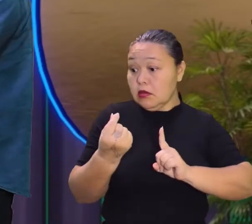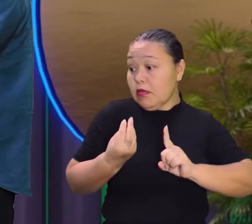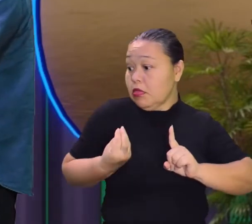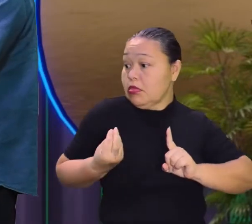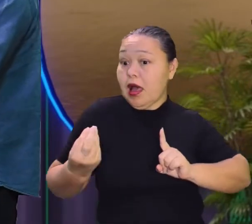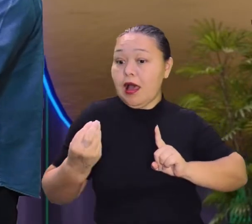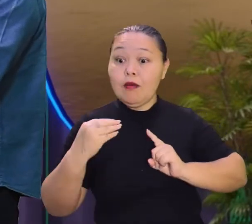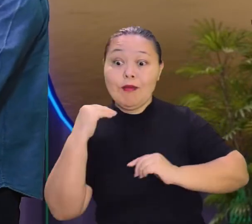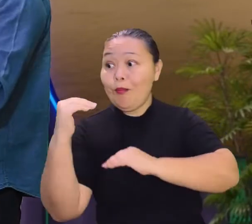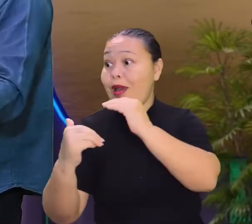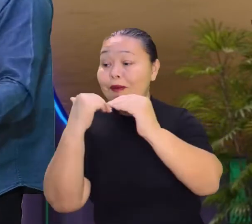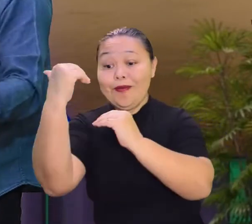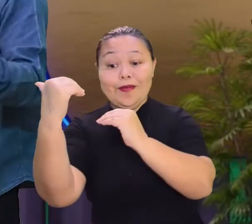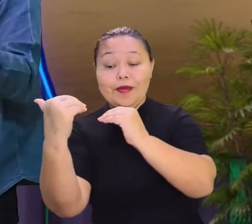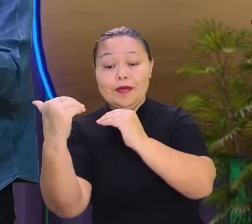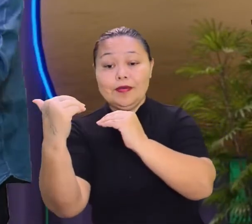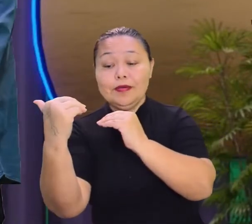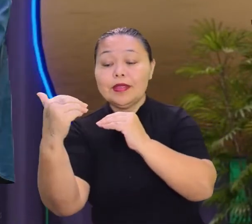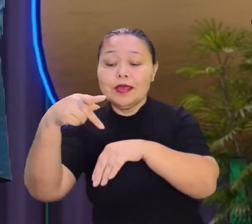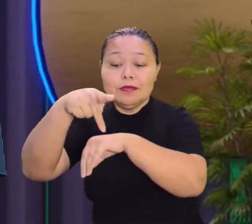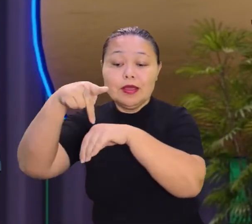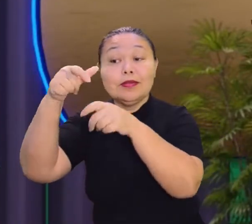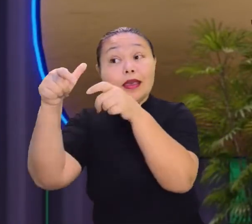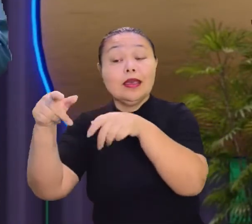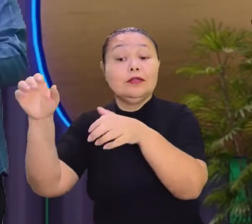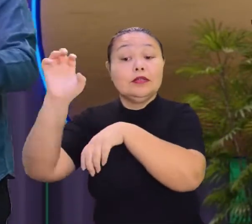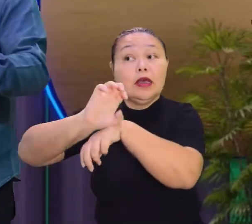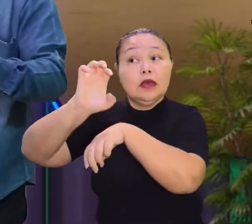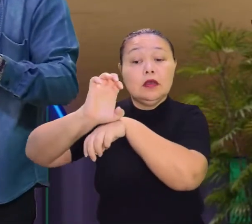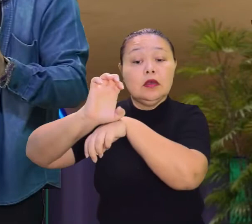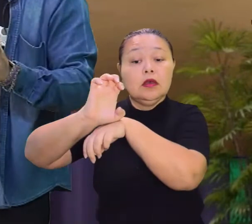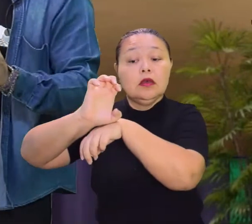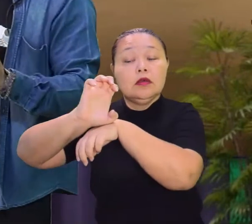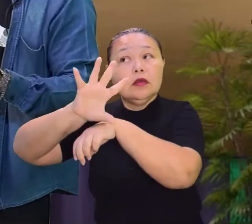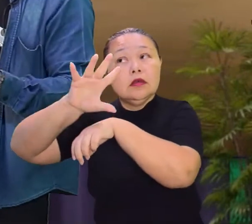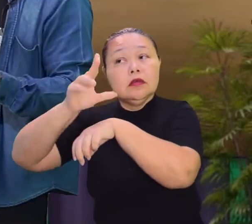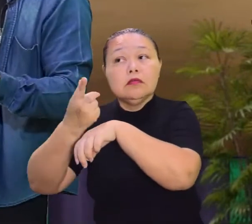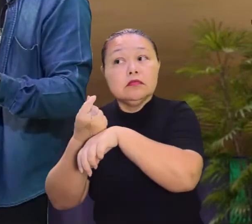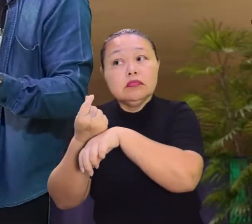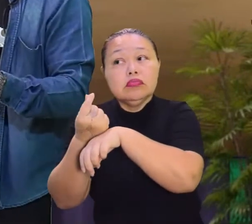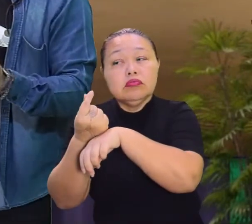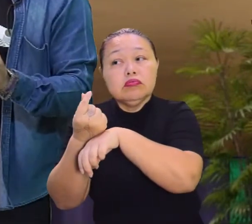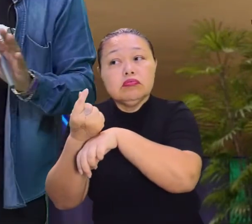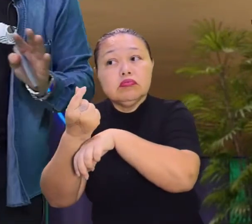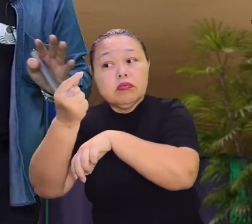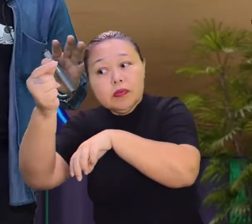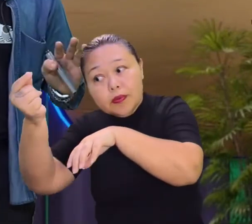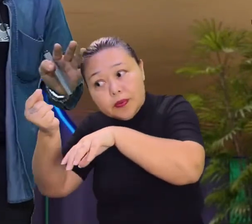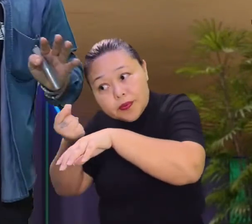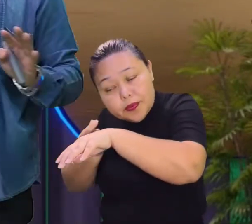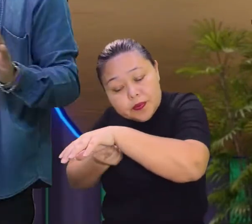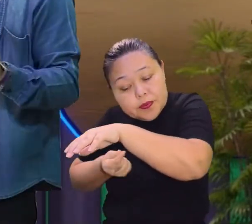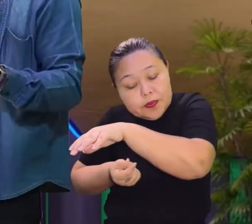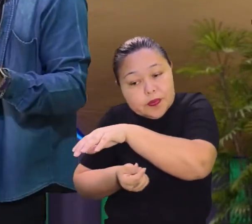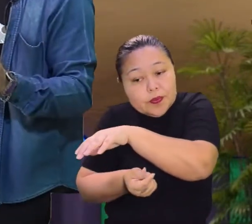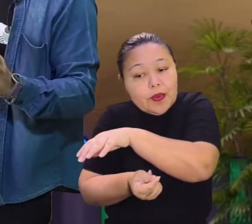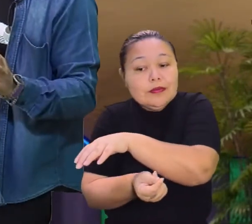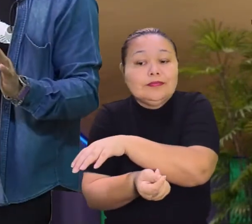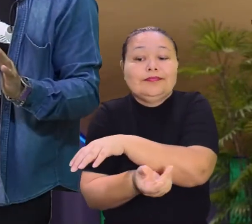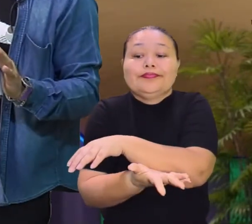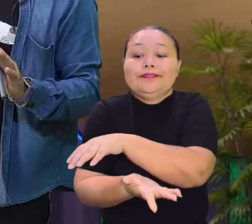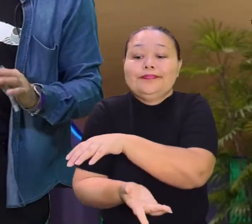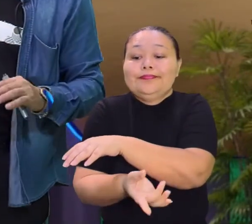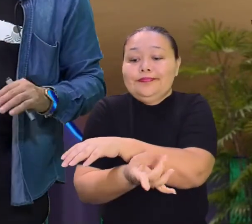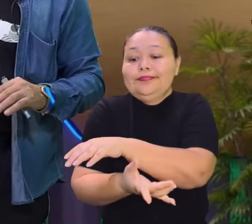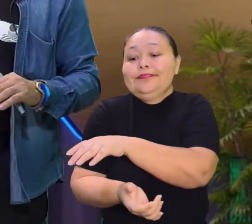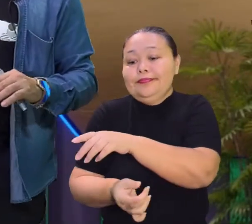desenvolvimento regional naquele país, naquele estado, acaba sendo desviado para o bolso de poucos.